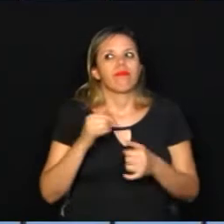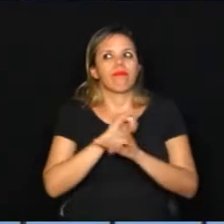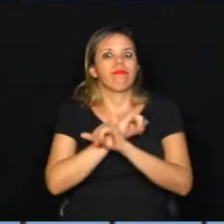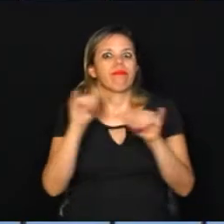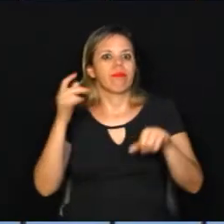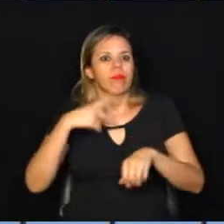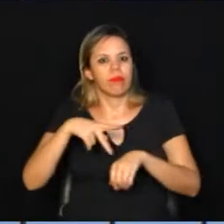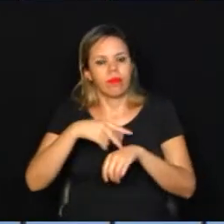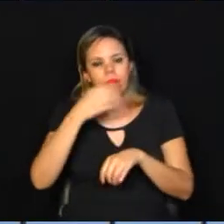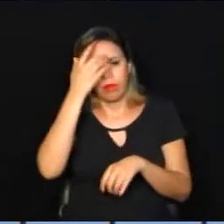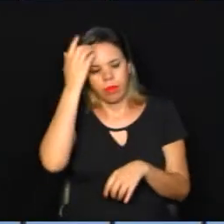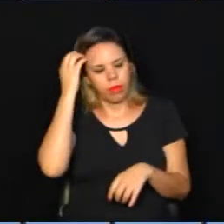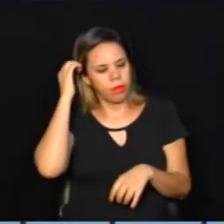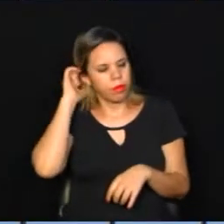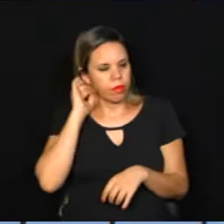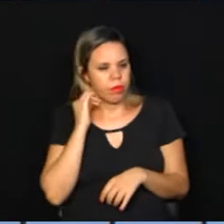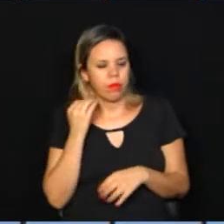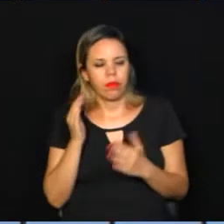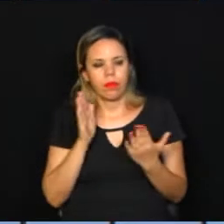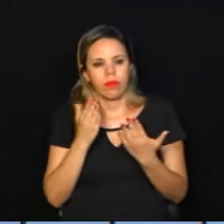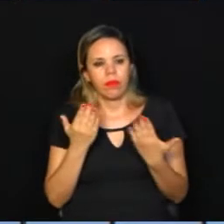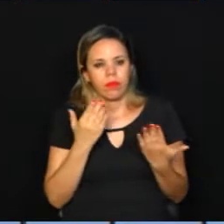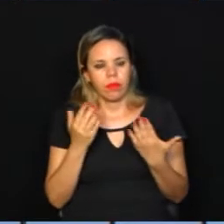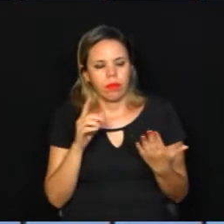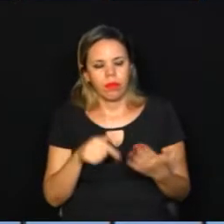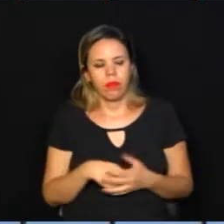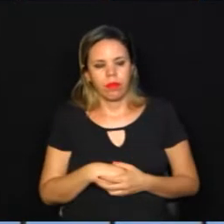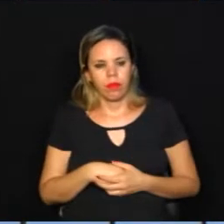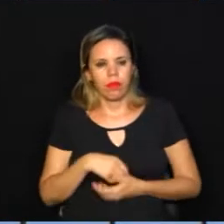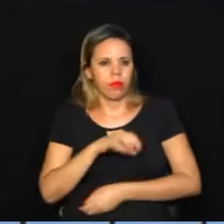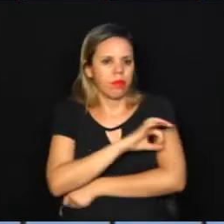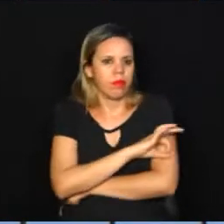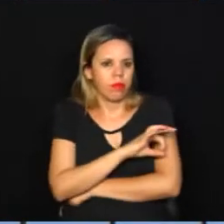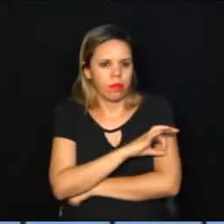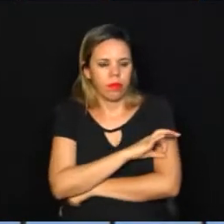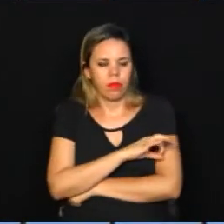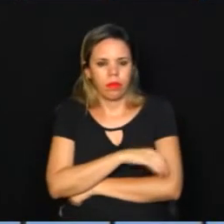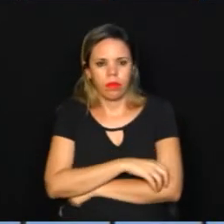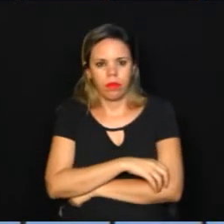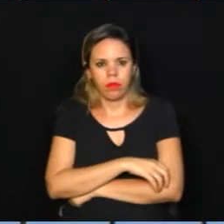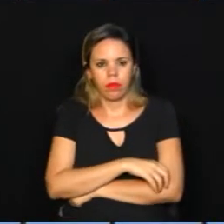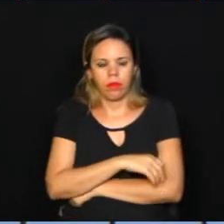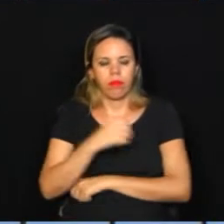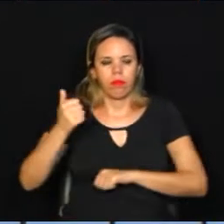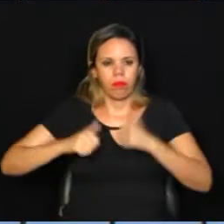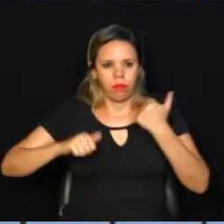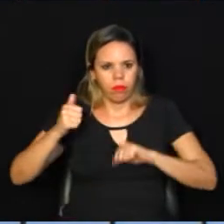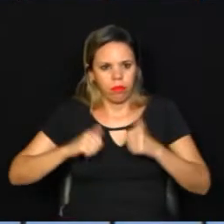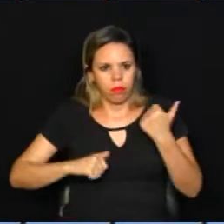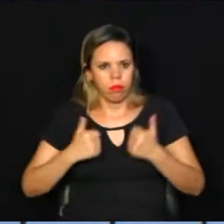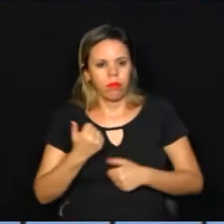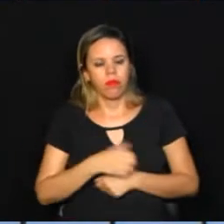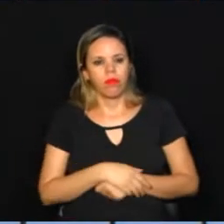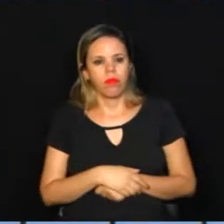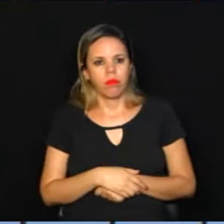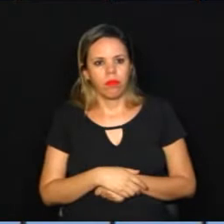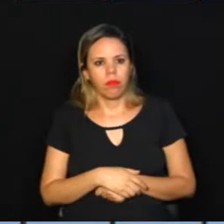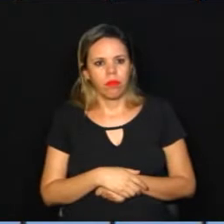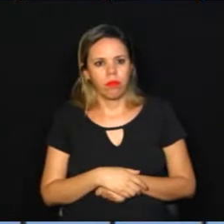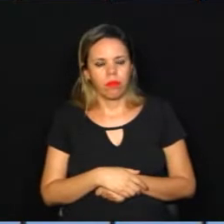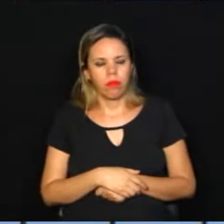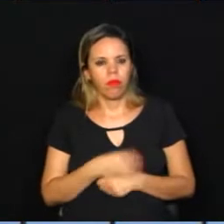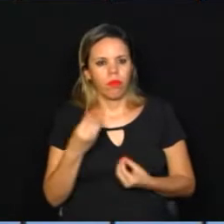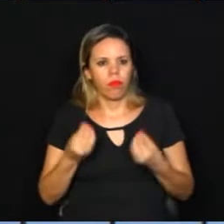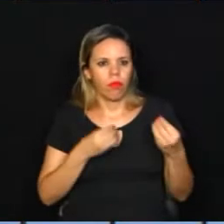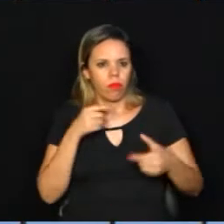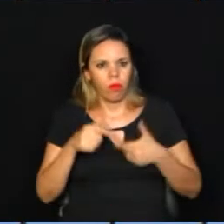o país, mas diante disso a Prefeitura então está reavaliando o modo